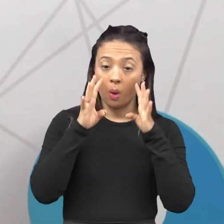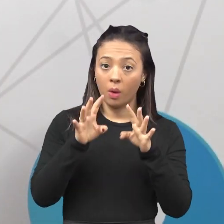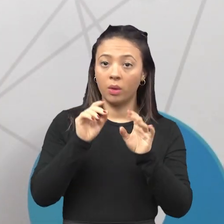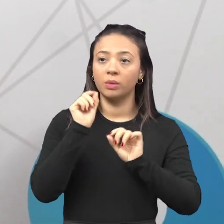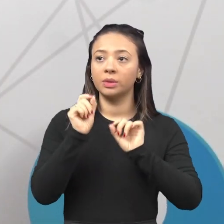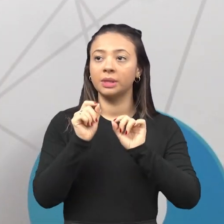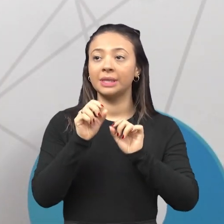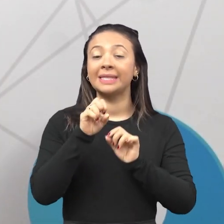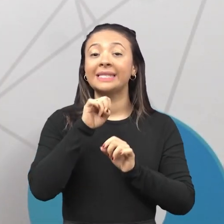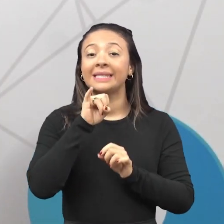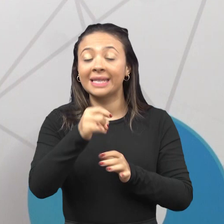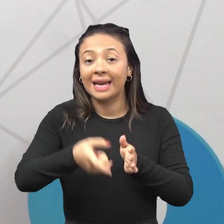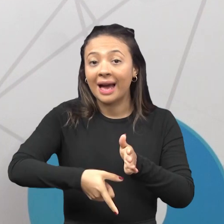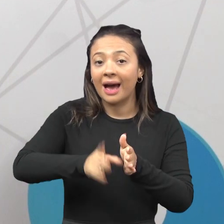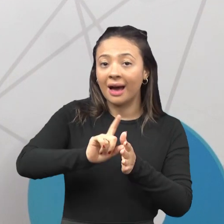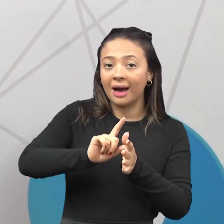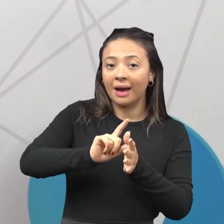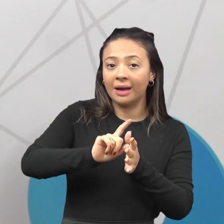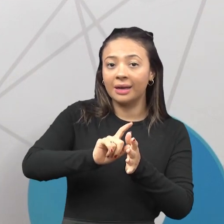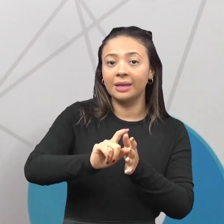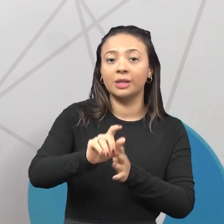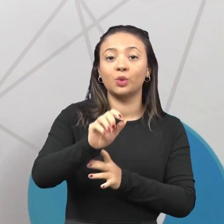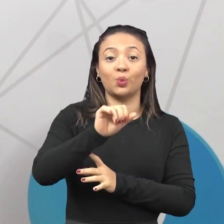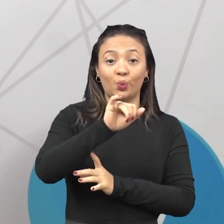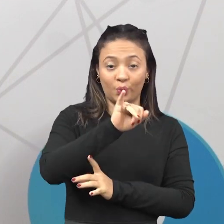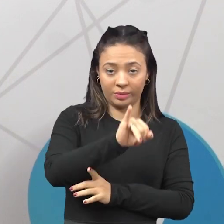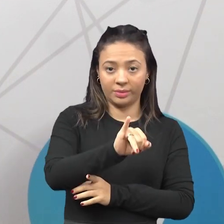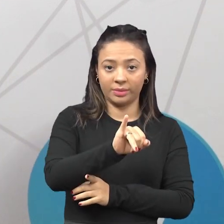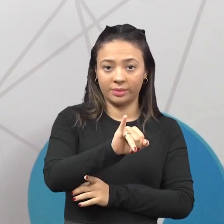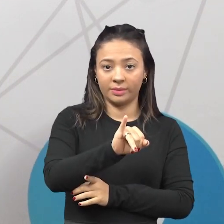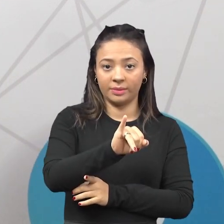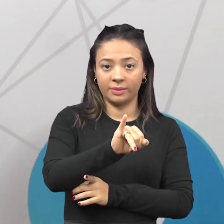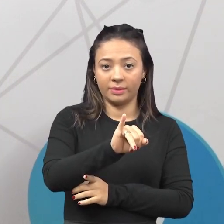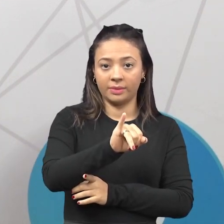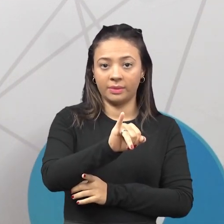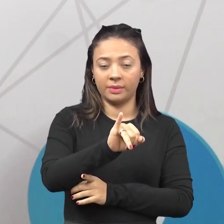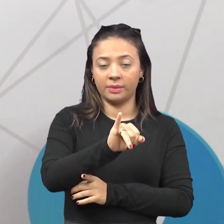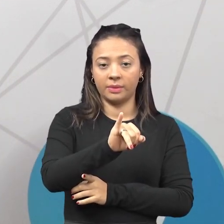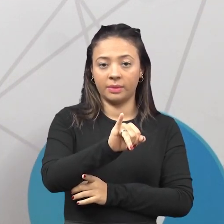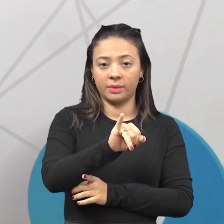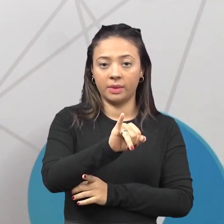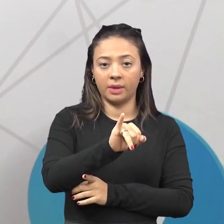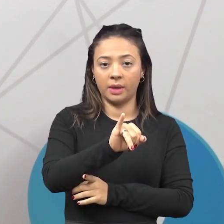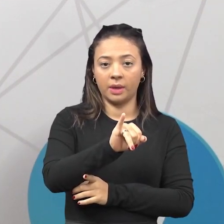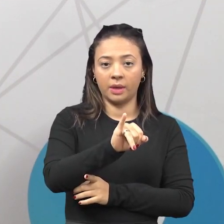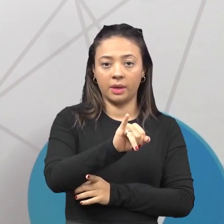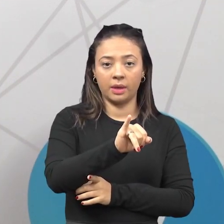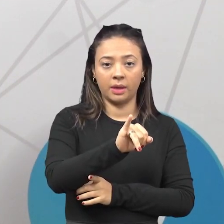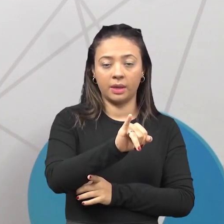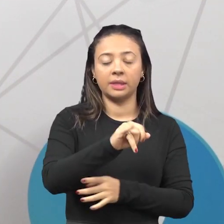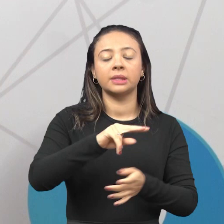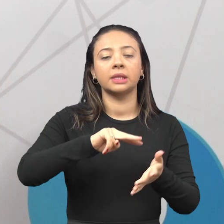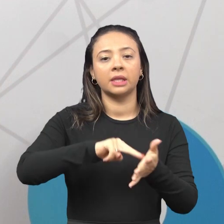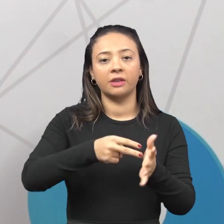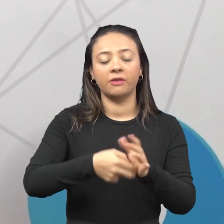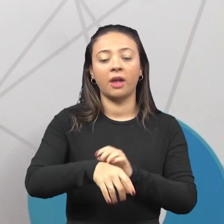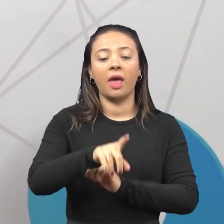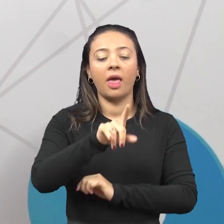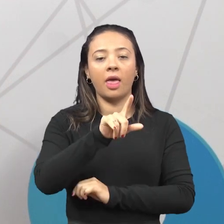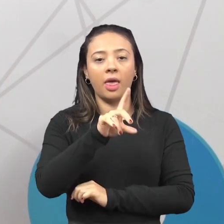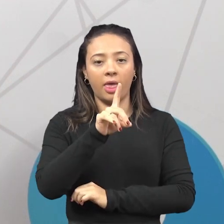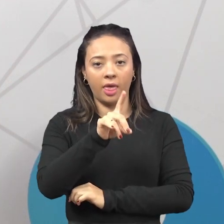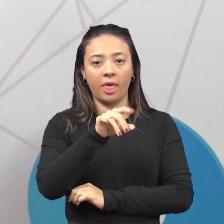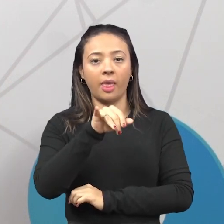I, ela só se pronuncia da seguinte maneira, ó. Minha língua vai subir para os meus dentes superiores e vai pronunciar, ó, dia,